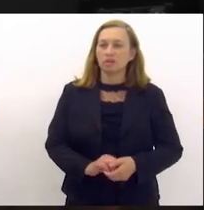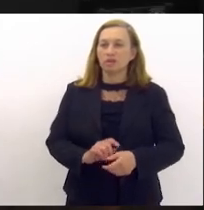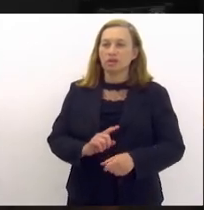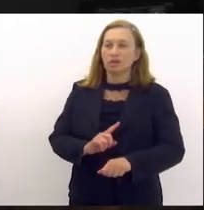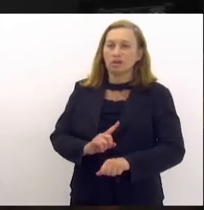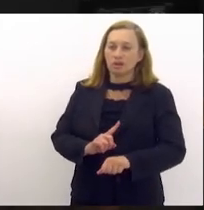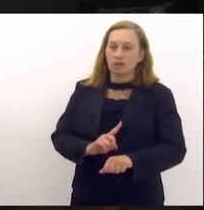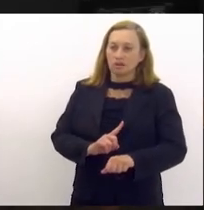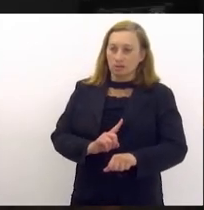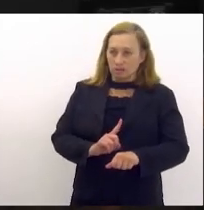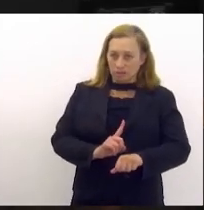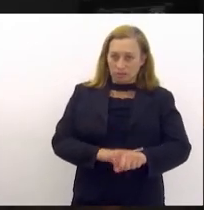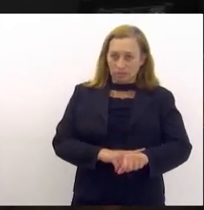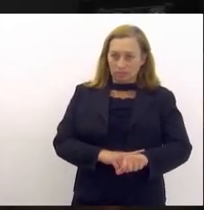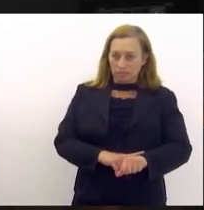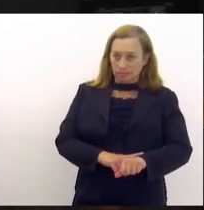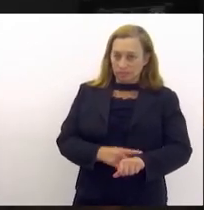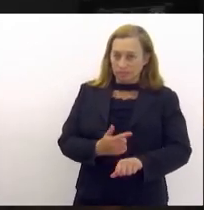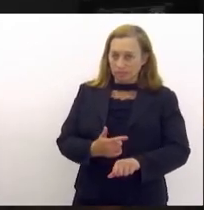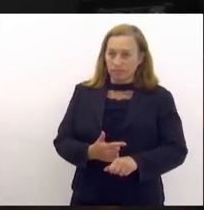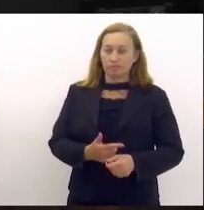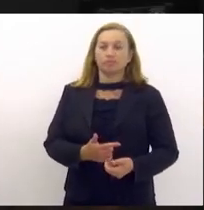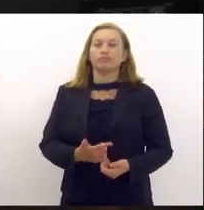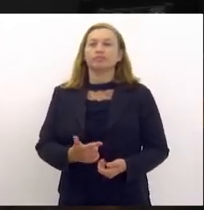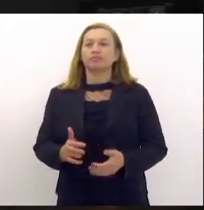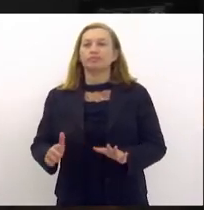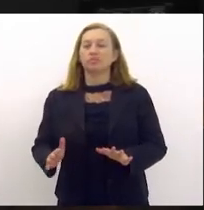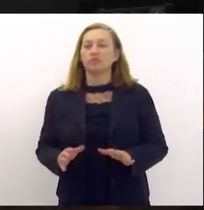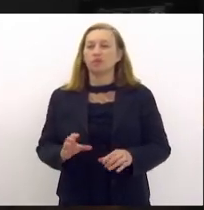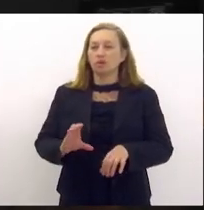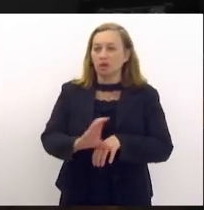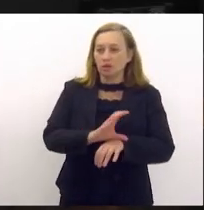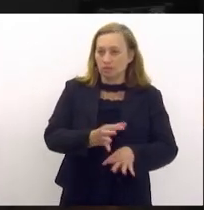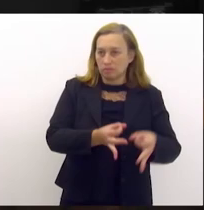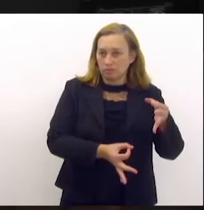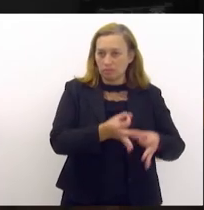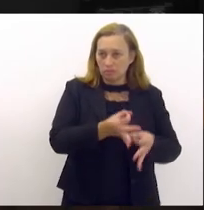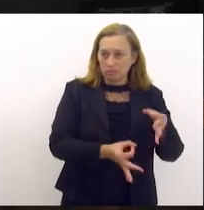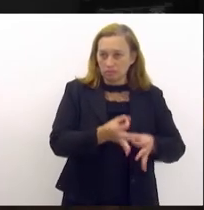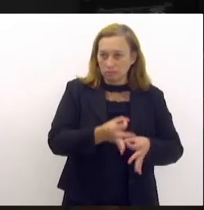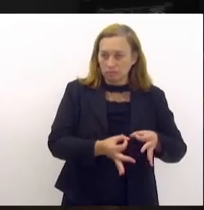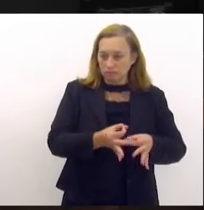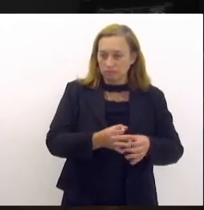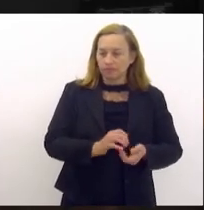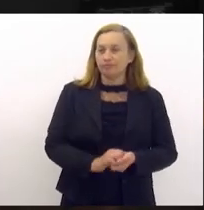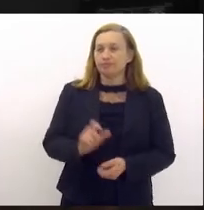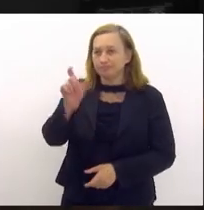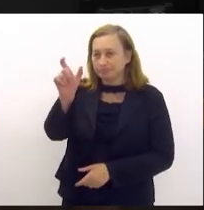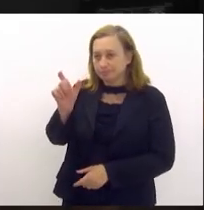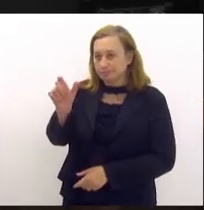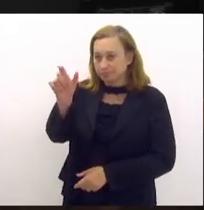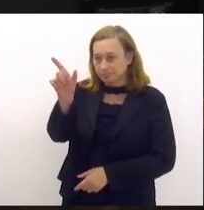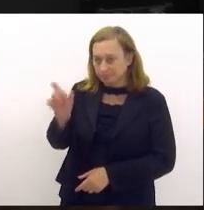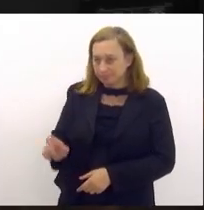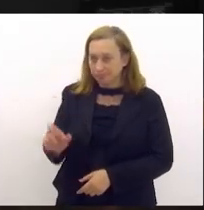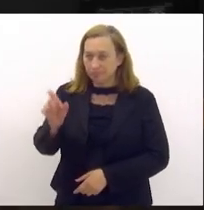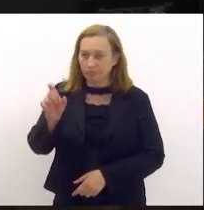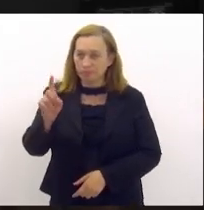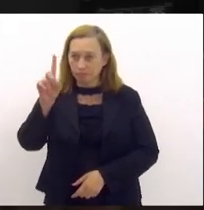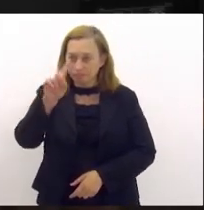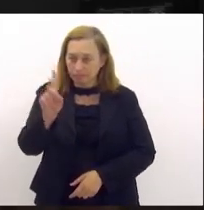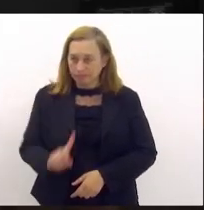indeterminado. Pareceres das comissões de Constituição e Justiça, pela constitucionalidade, pessoa com deficiência,